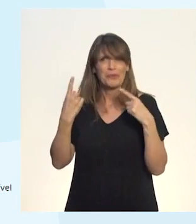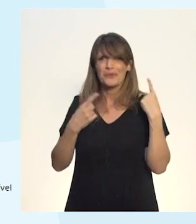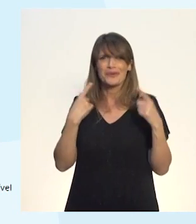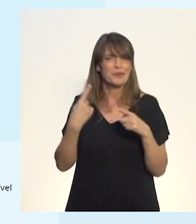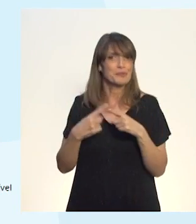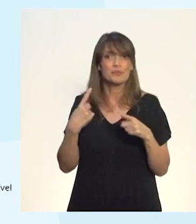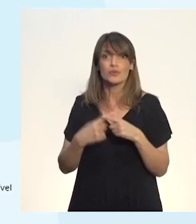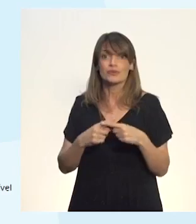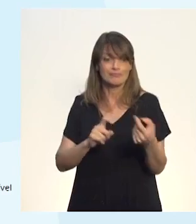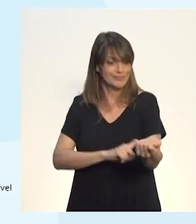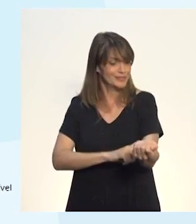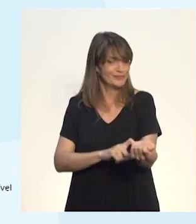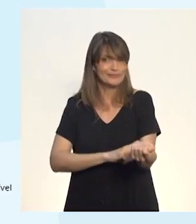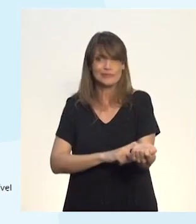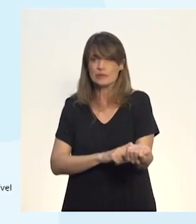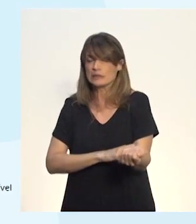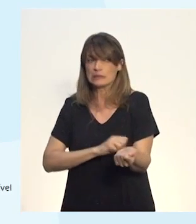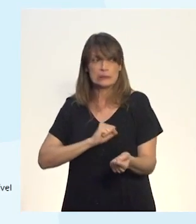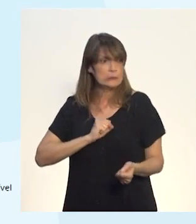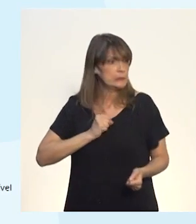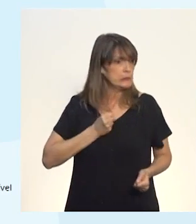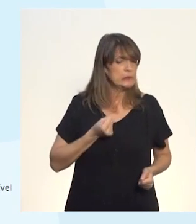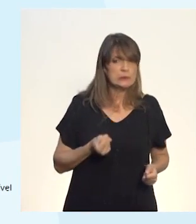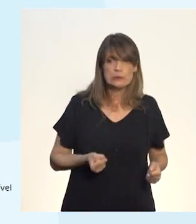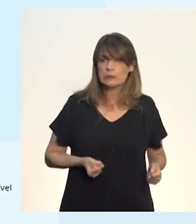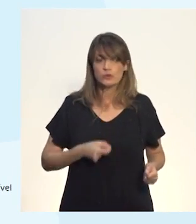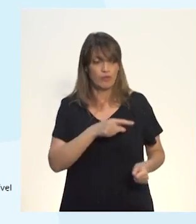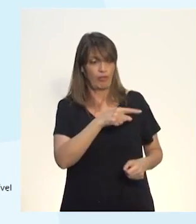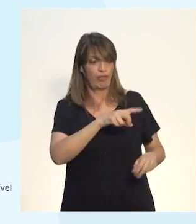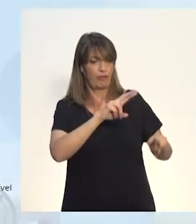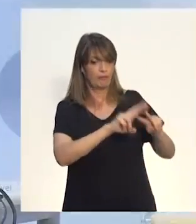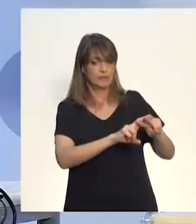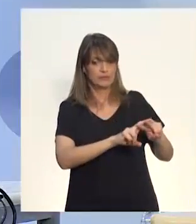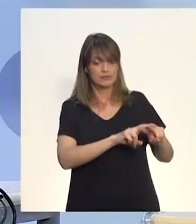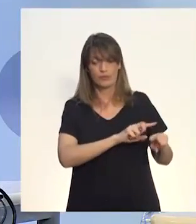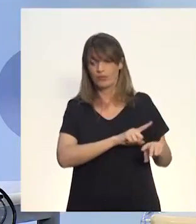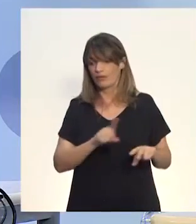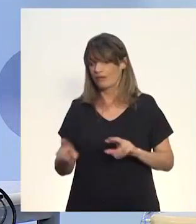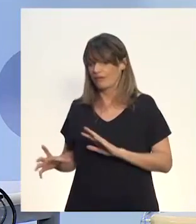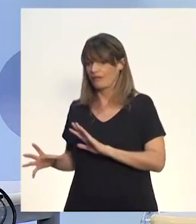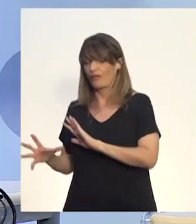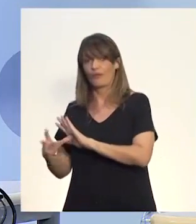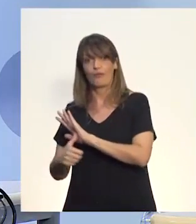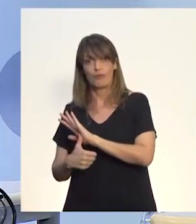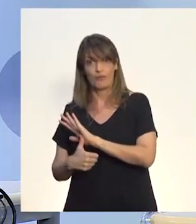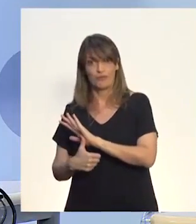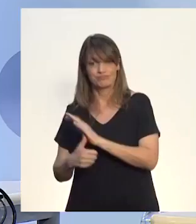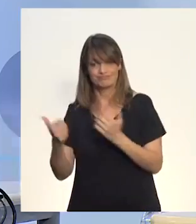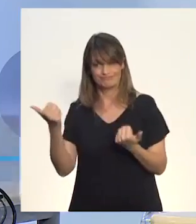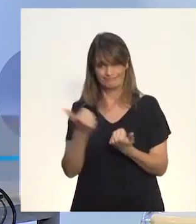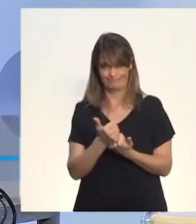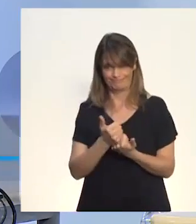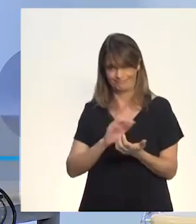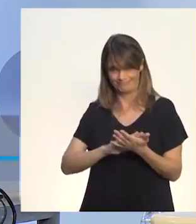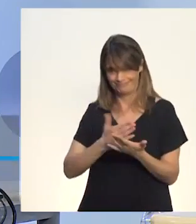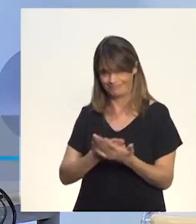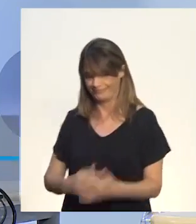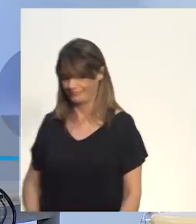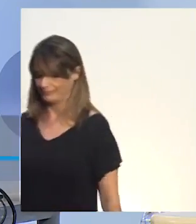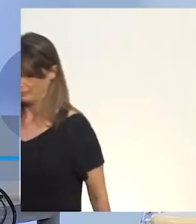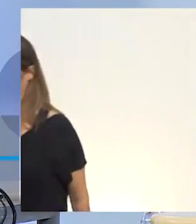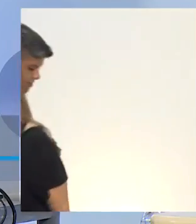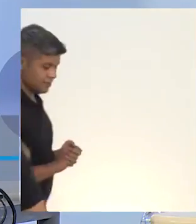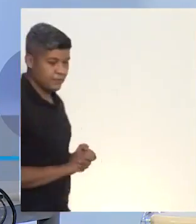ainda extremamente revoltado com o que ele teve que passar na vida dele. Ele pega o talher de prata